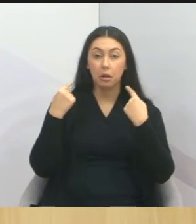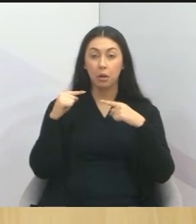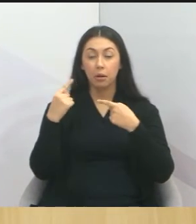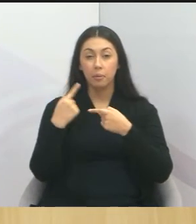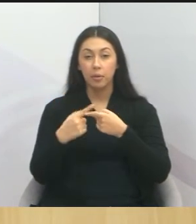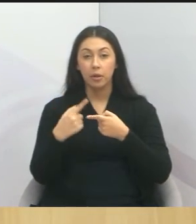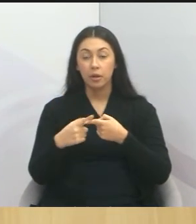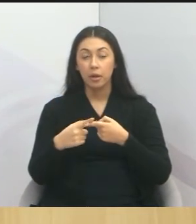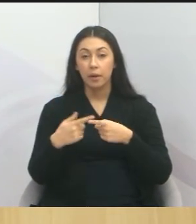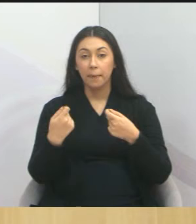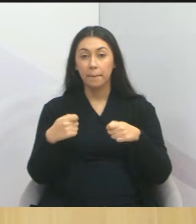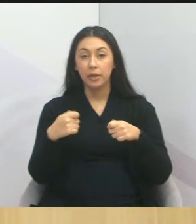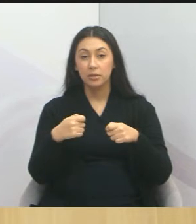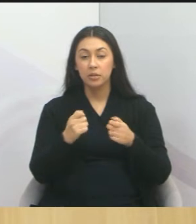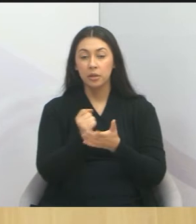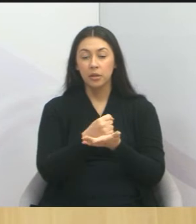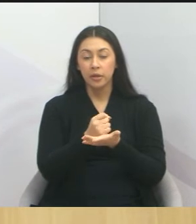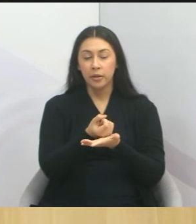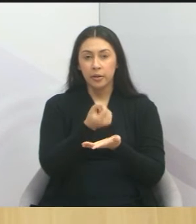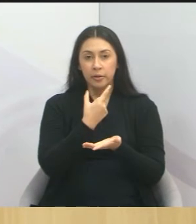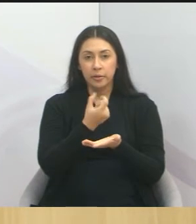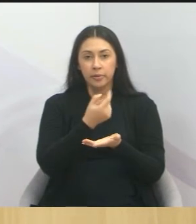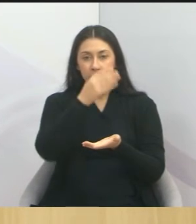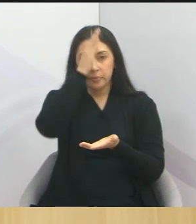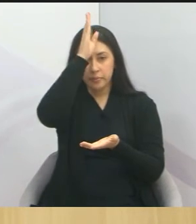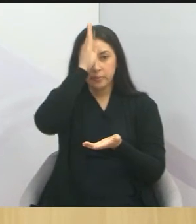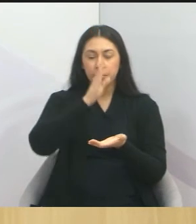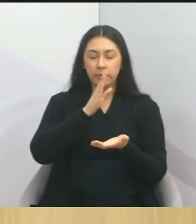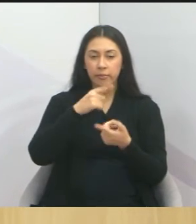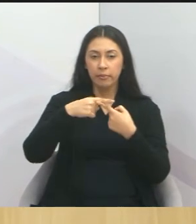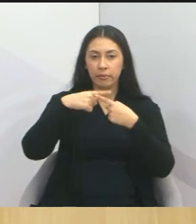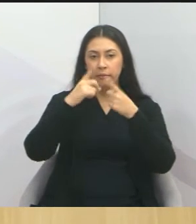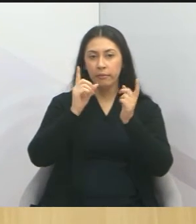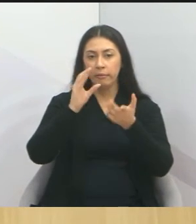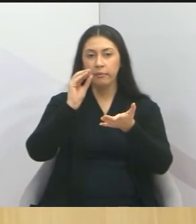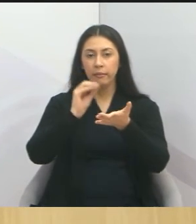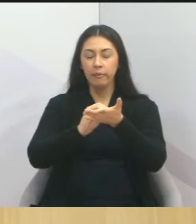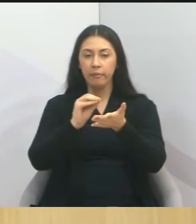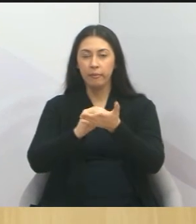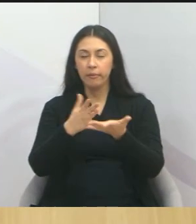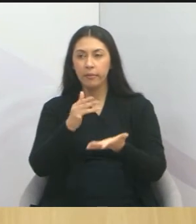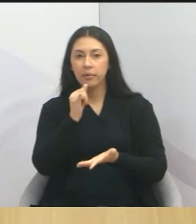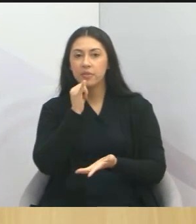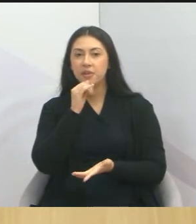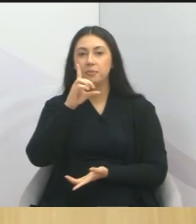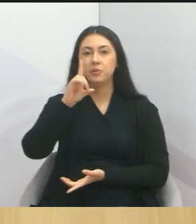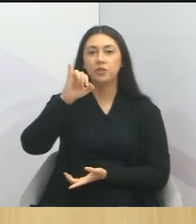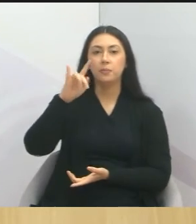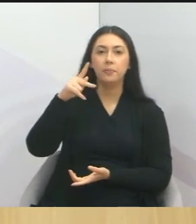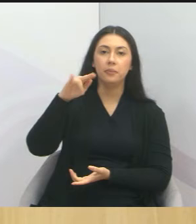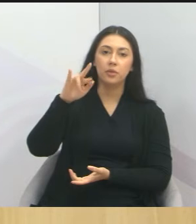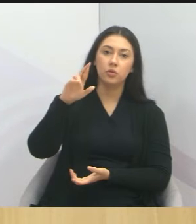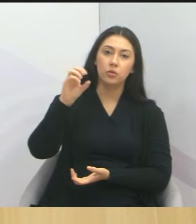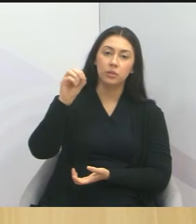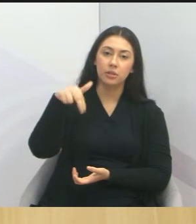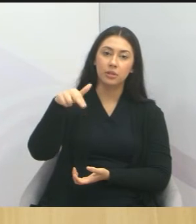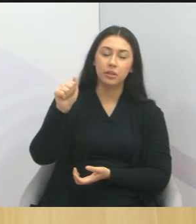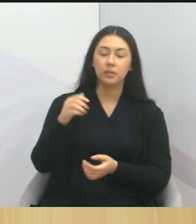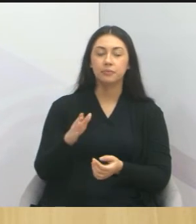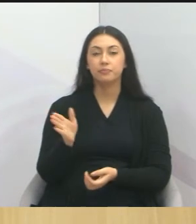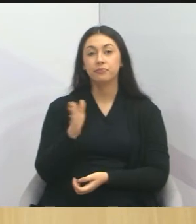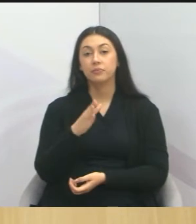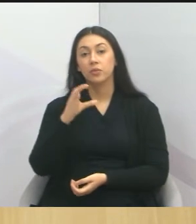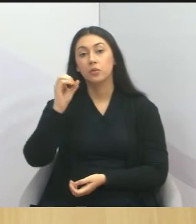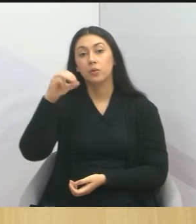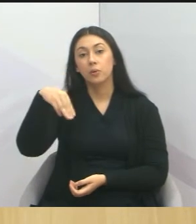rede pública de saúde quanto à falta de medicamentos padronizados como Dipirona Omeprazol